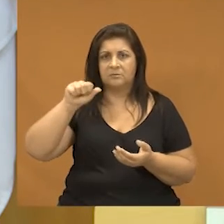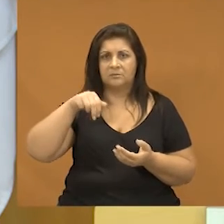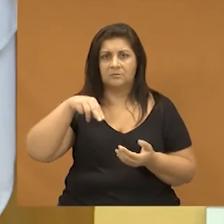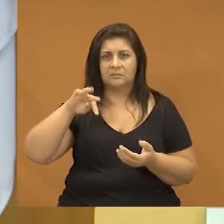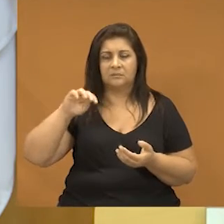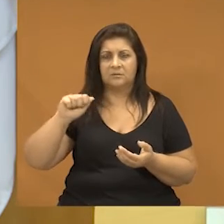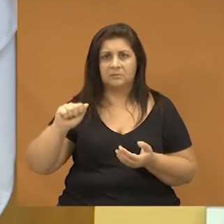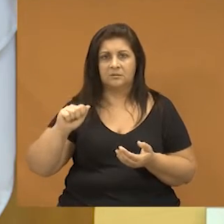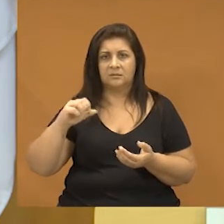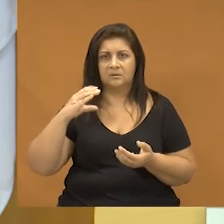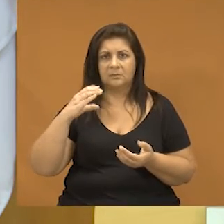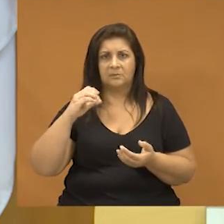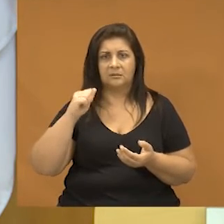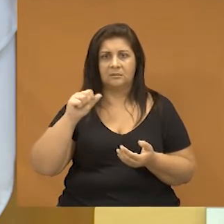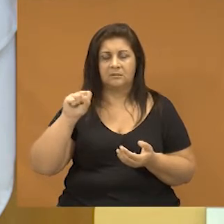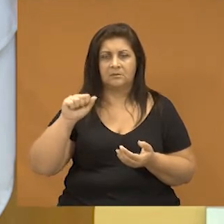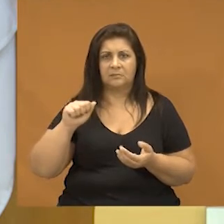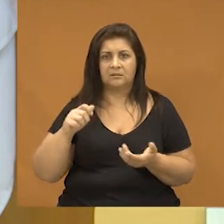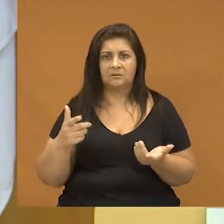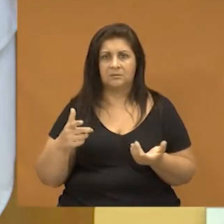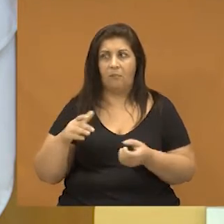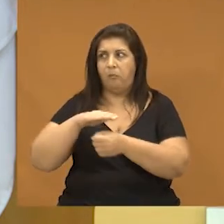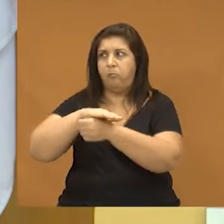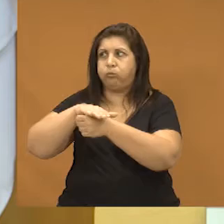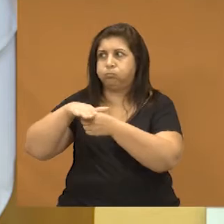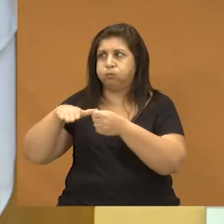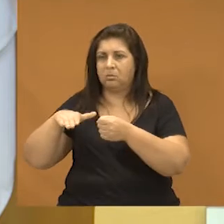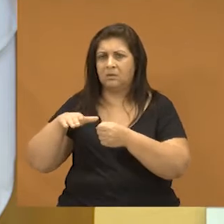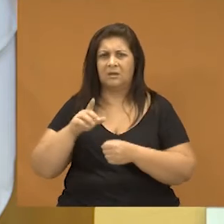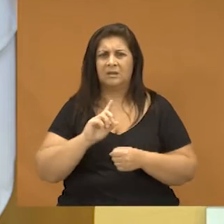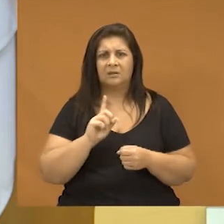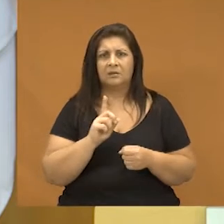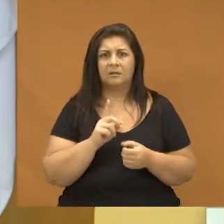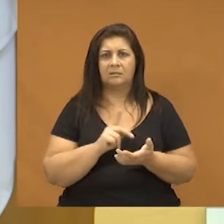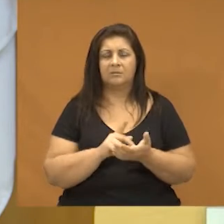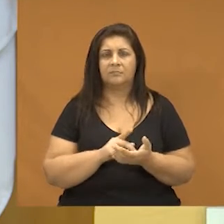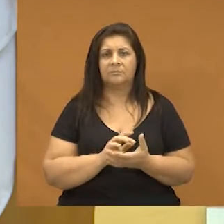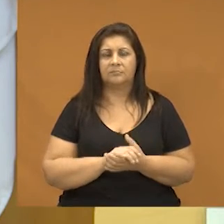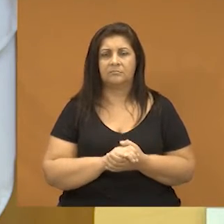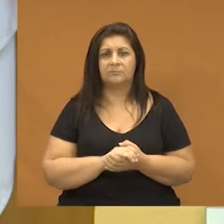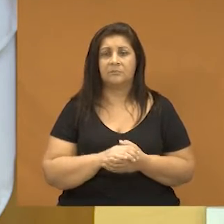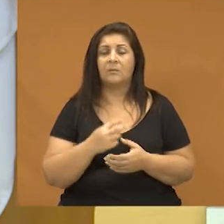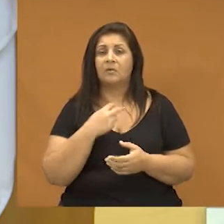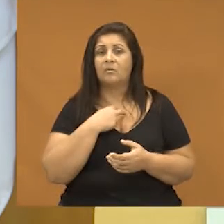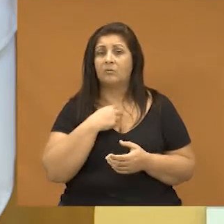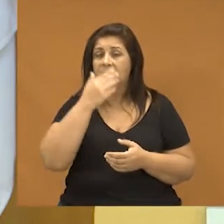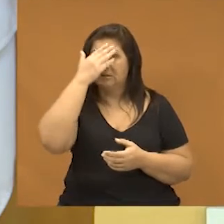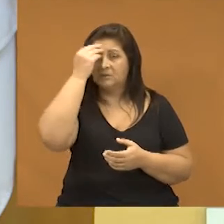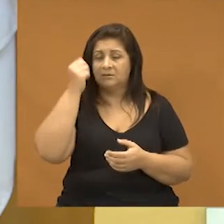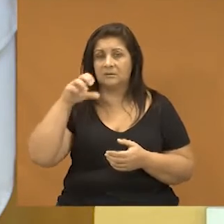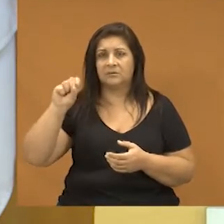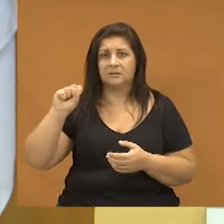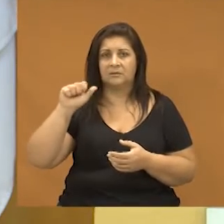vai encher a Santa Casa, estrangular o atendimento da Santa Casa. Não é verdade. Não podemos esquecer que a Santa Casa é uma